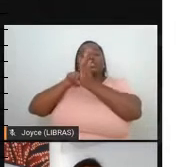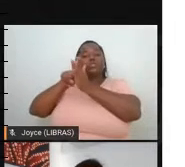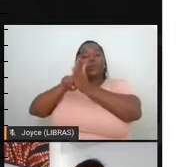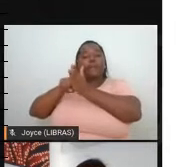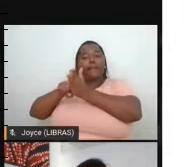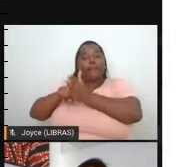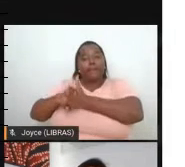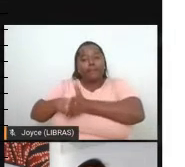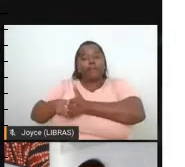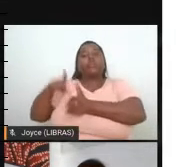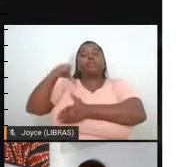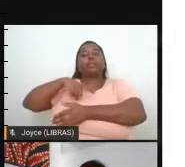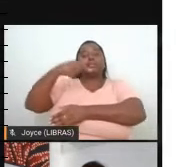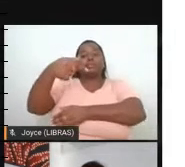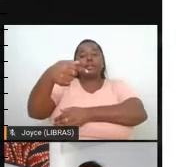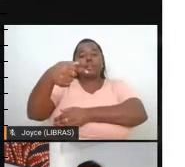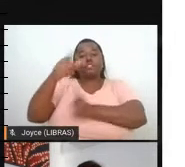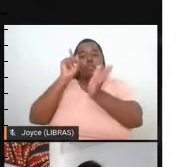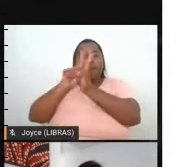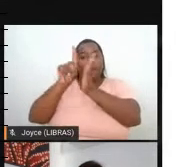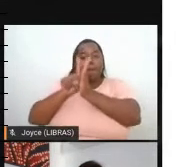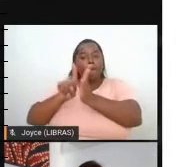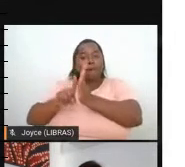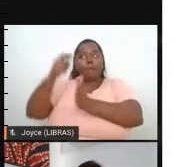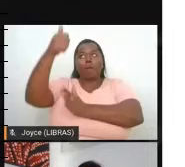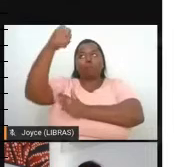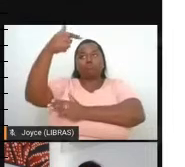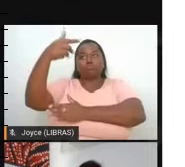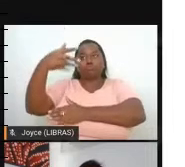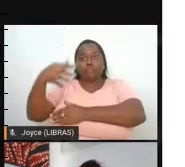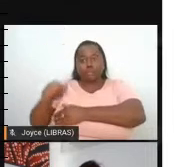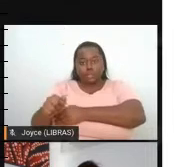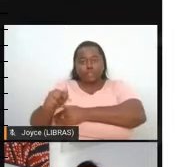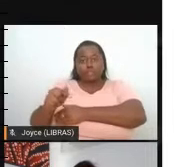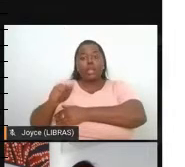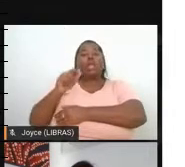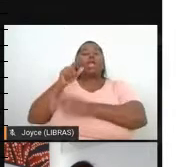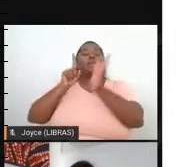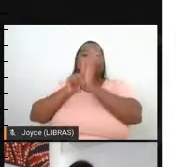7 questões, tá? E aí, mostrando, ele vai clicar na questão